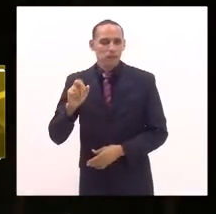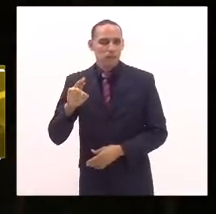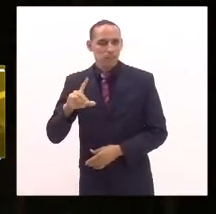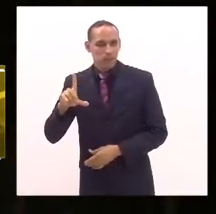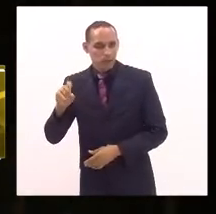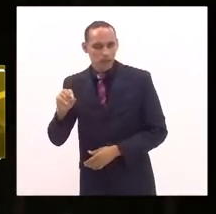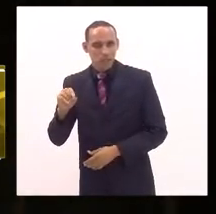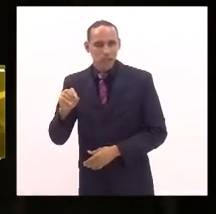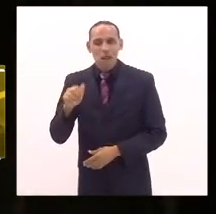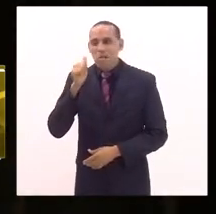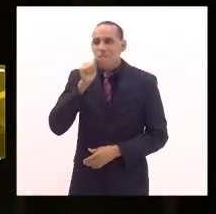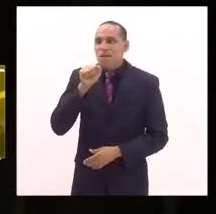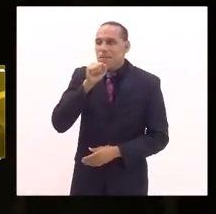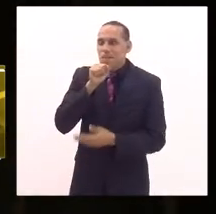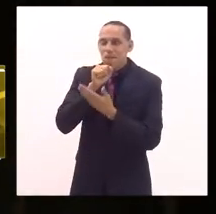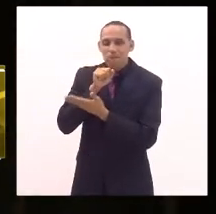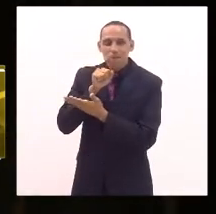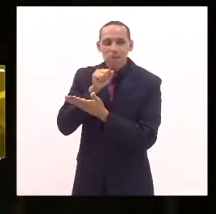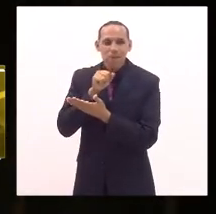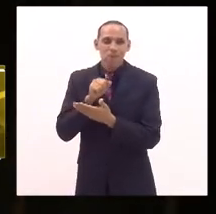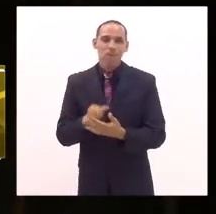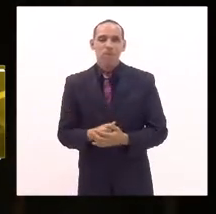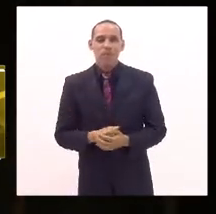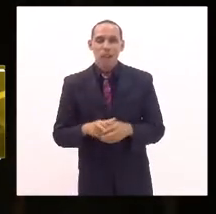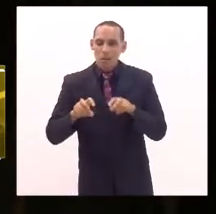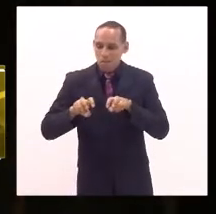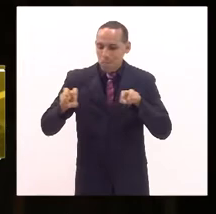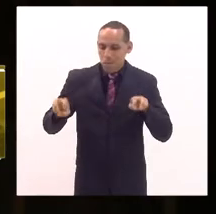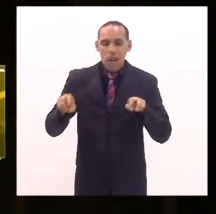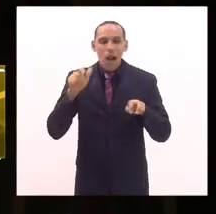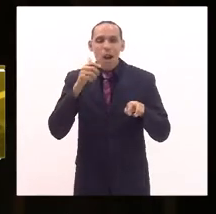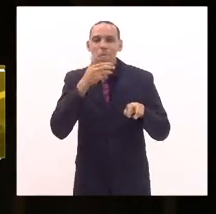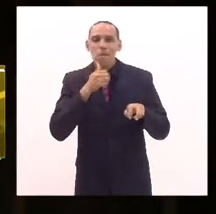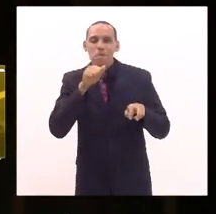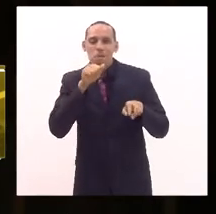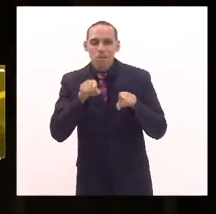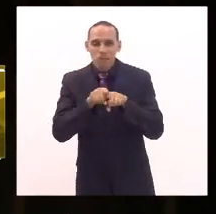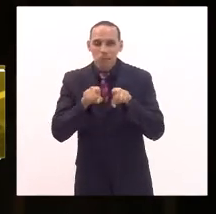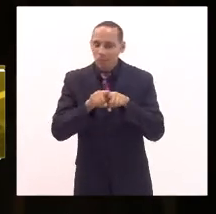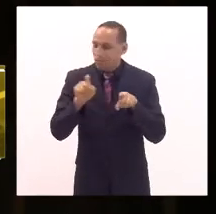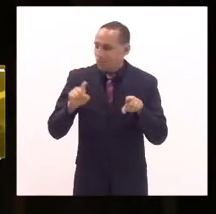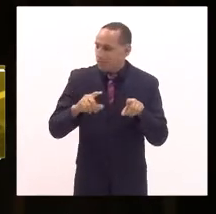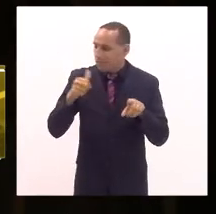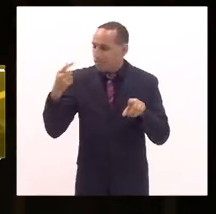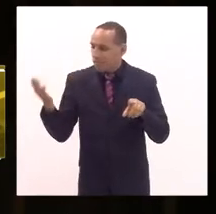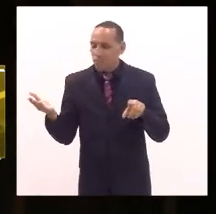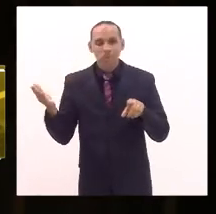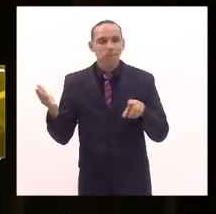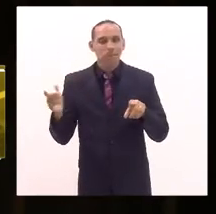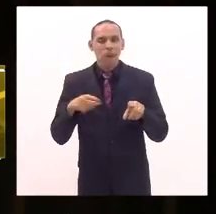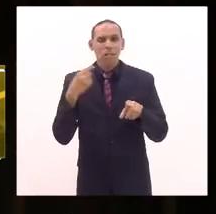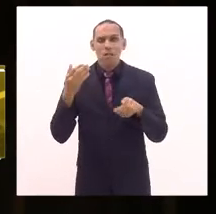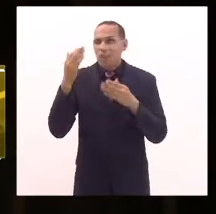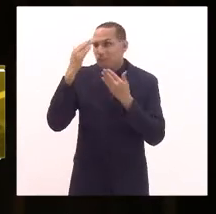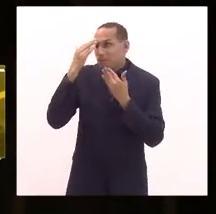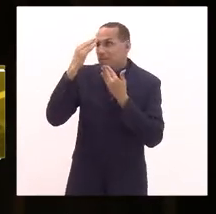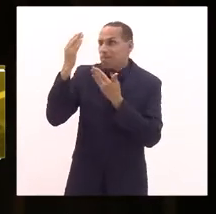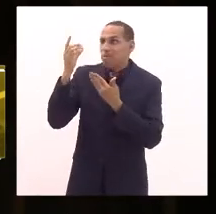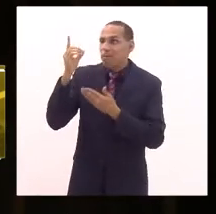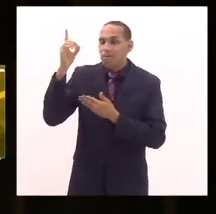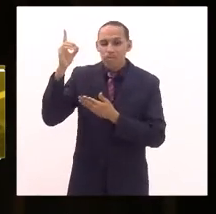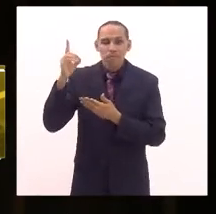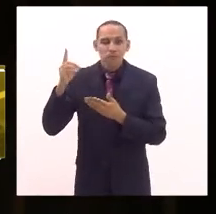sua digníssima mãe, a mesa, seu pai também. Nós queremos agradecer a Deus por essa noite